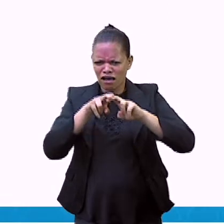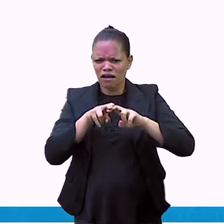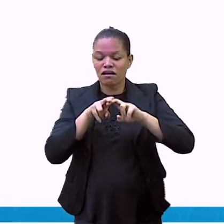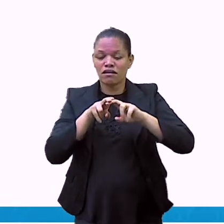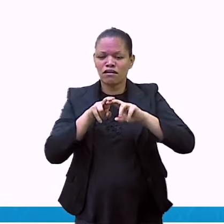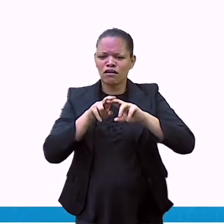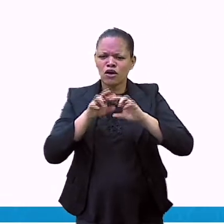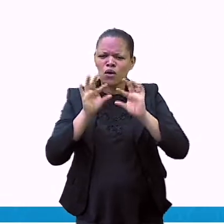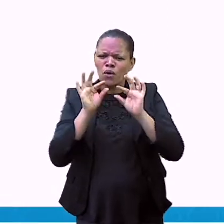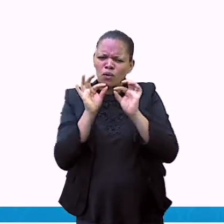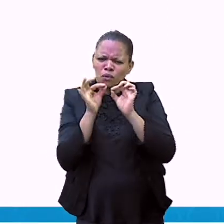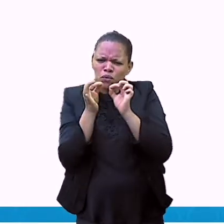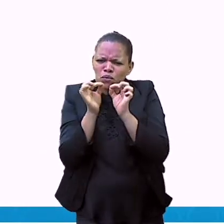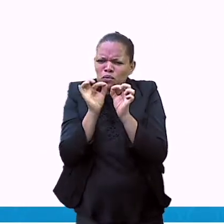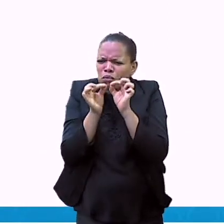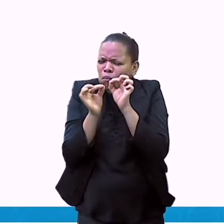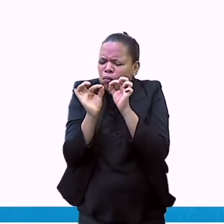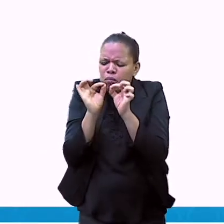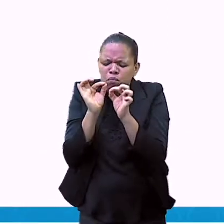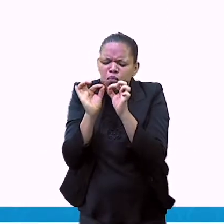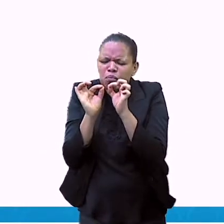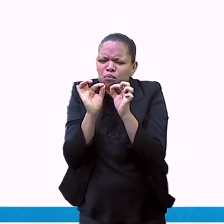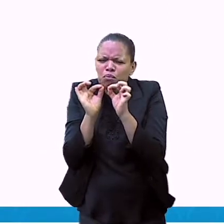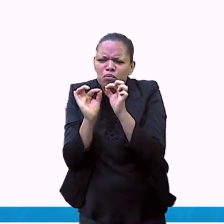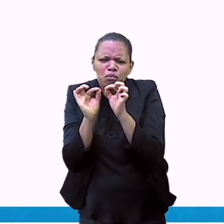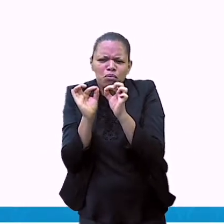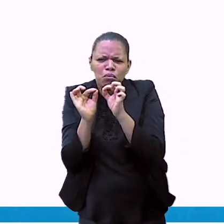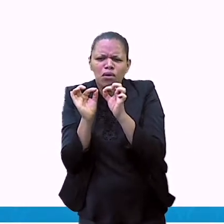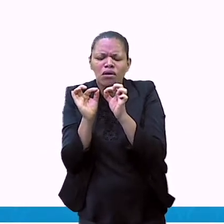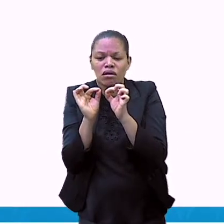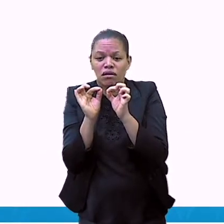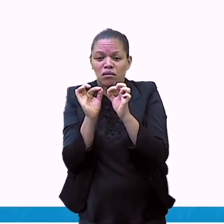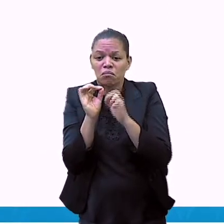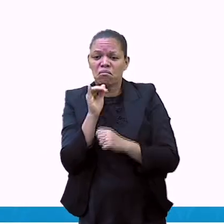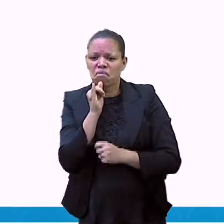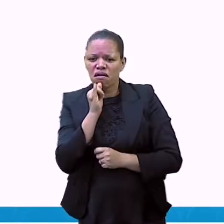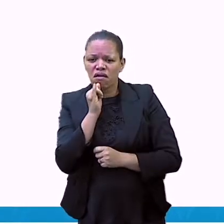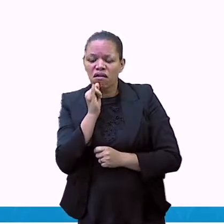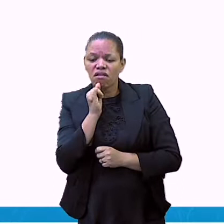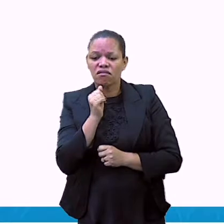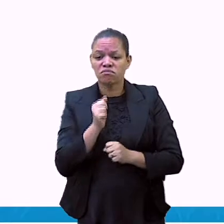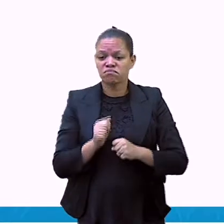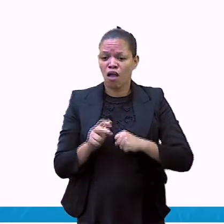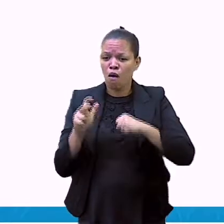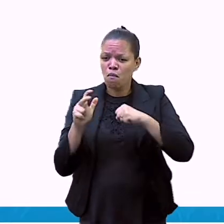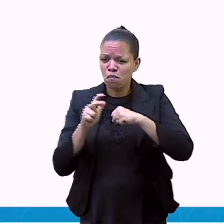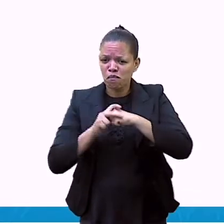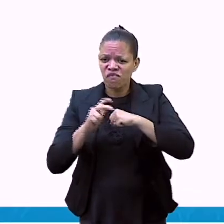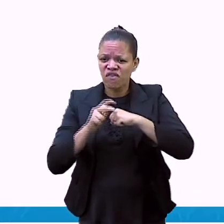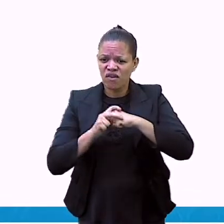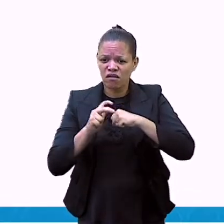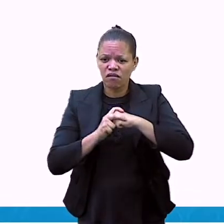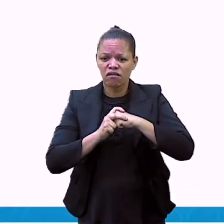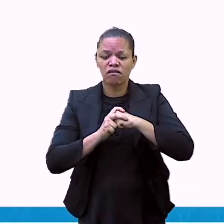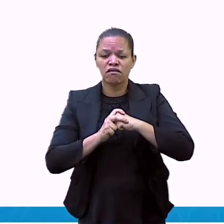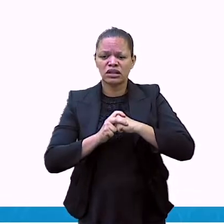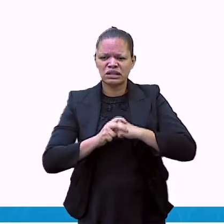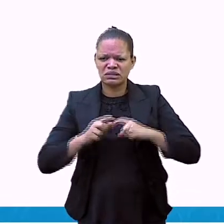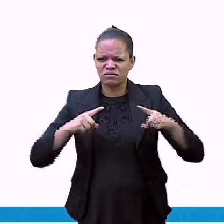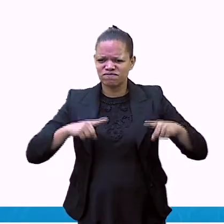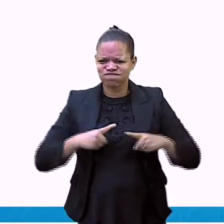micro-organismos que nos causam doenças? Vírus, bactérias,